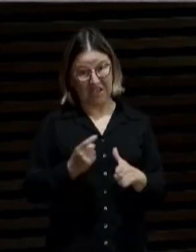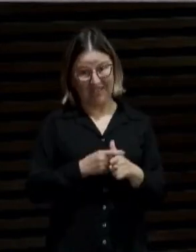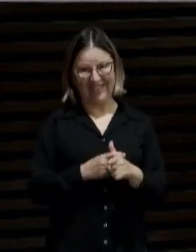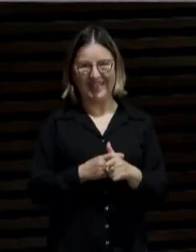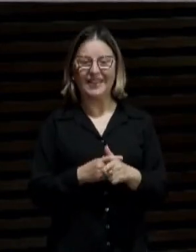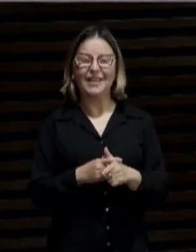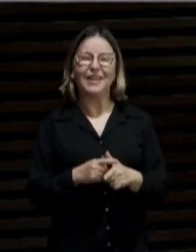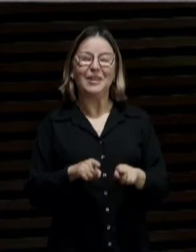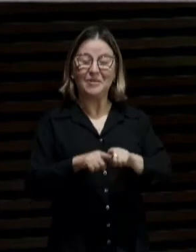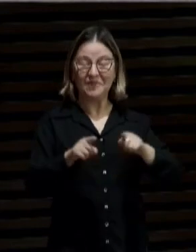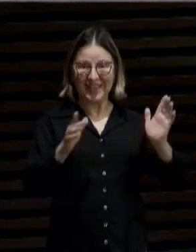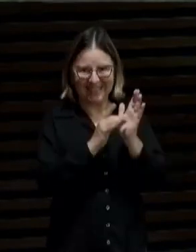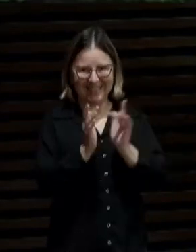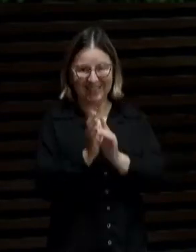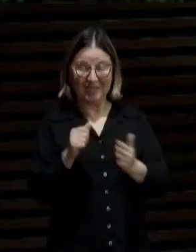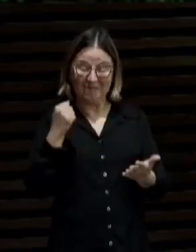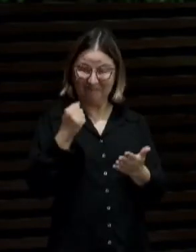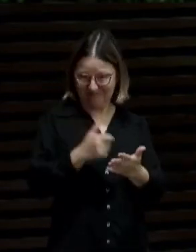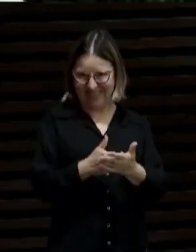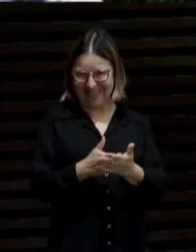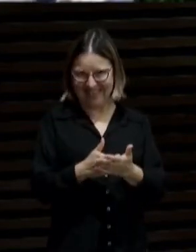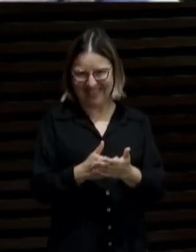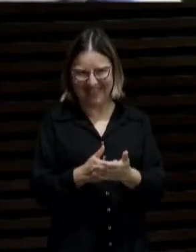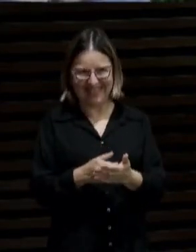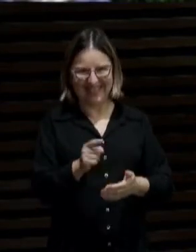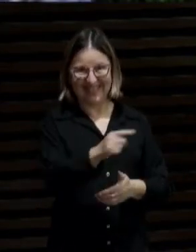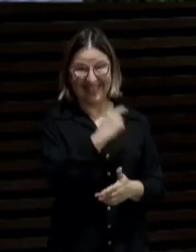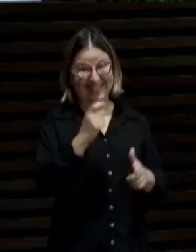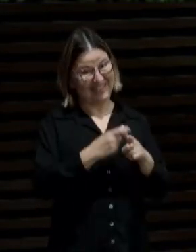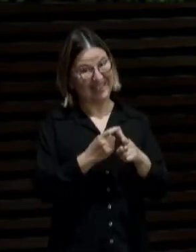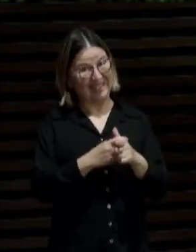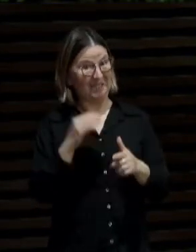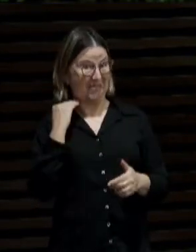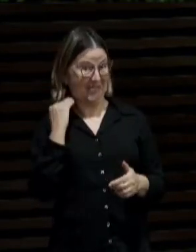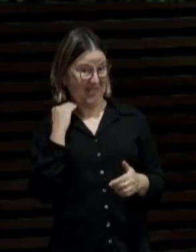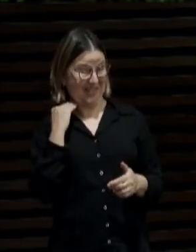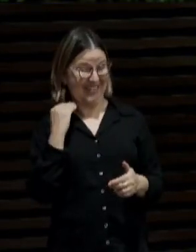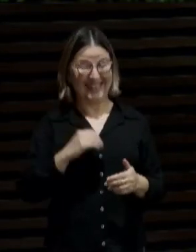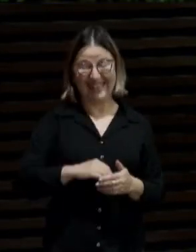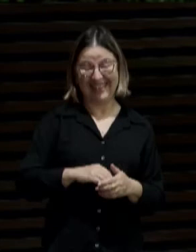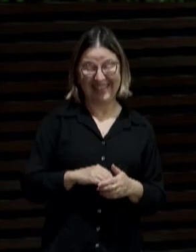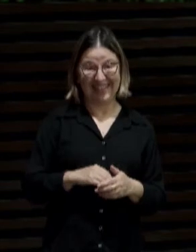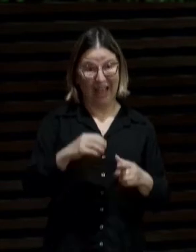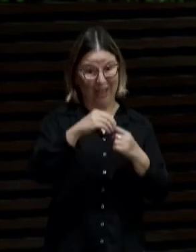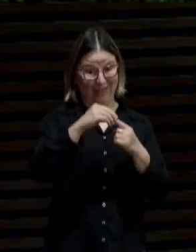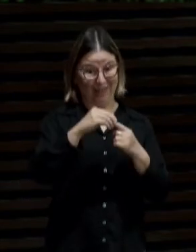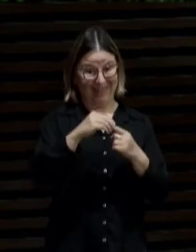Opa, e o banco trata diferente. Claro, senhor, por favor, senta aqui, toma um cafezinho, vamos conversar.